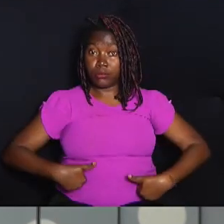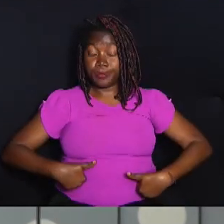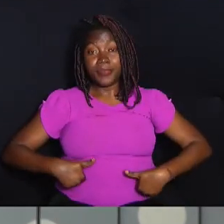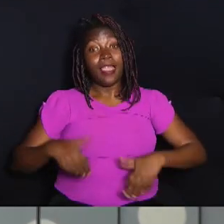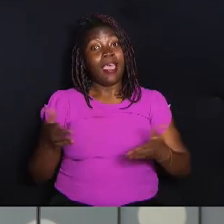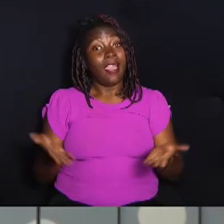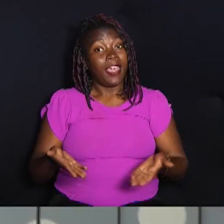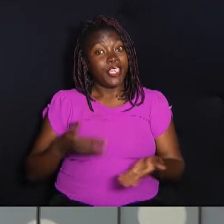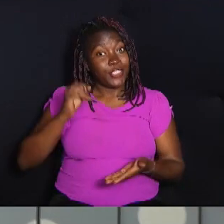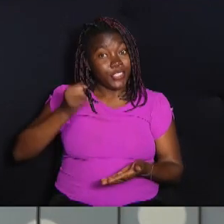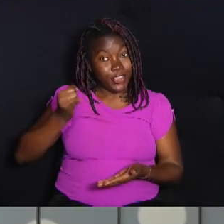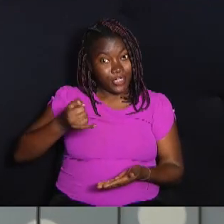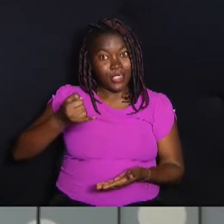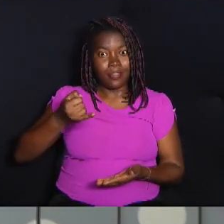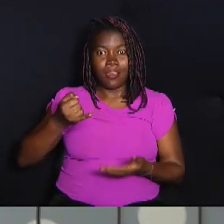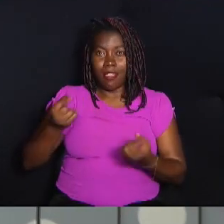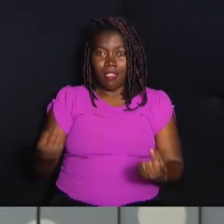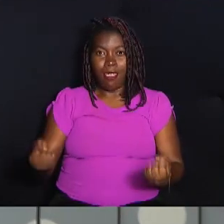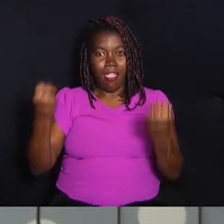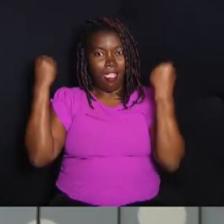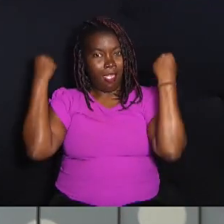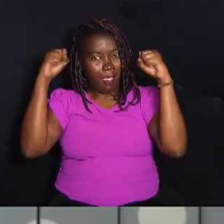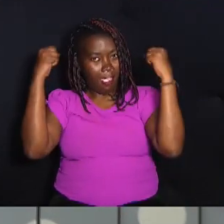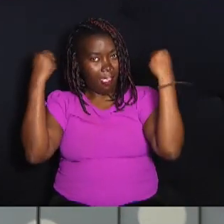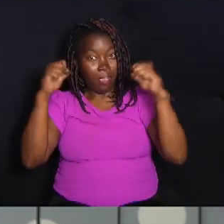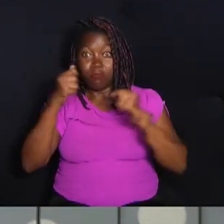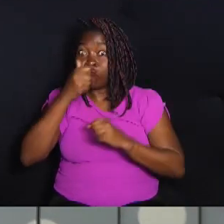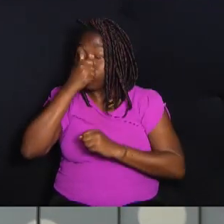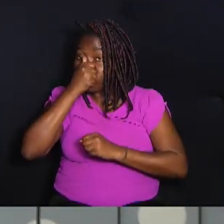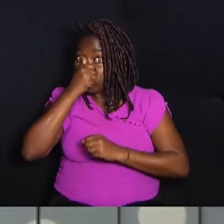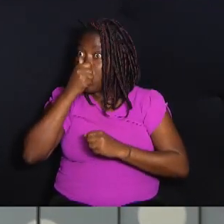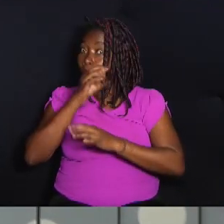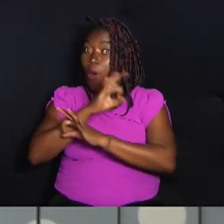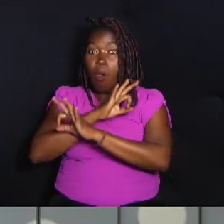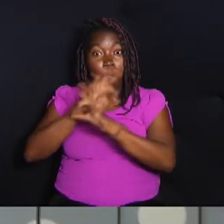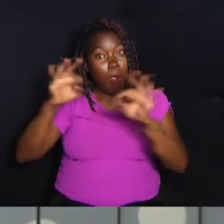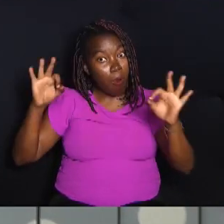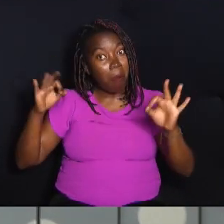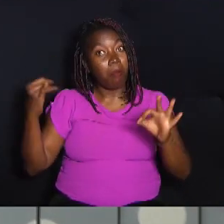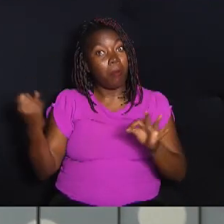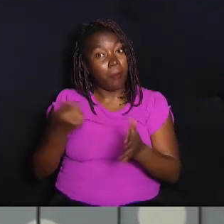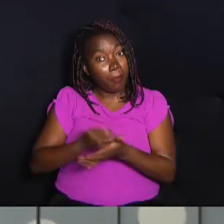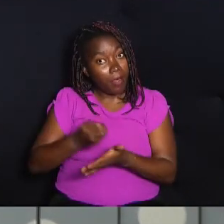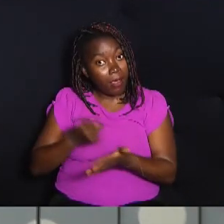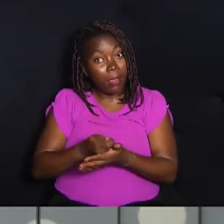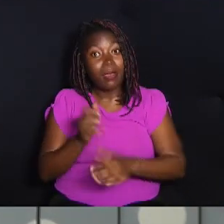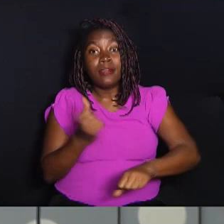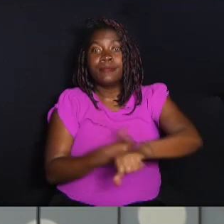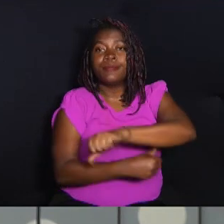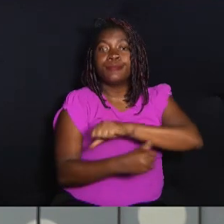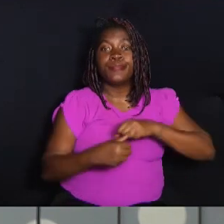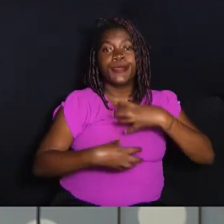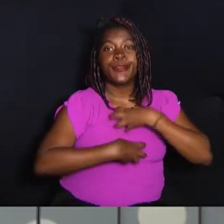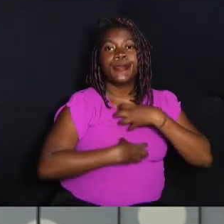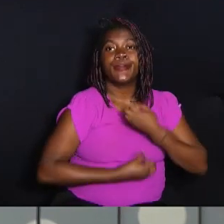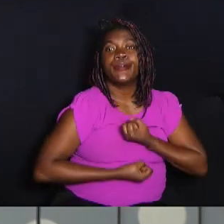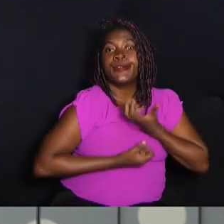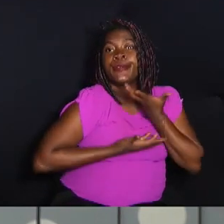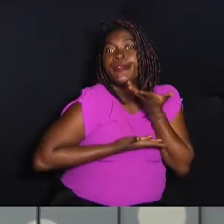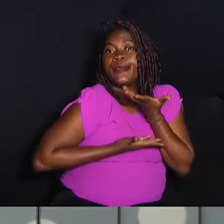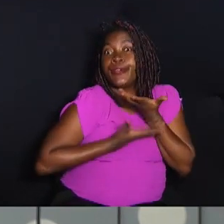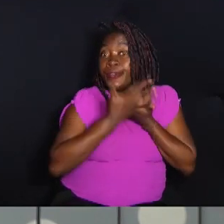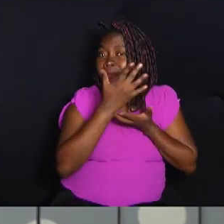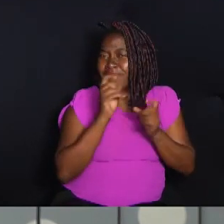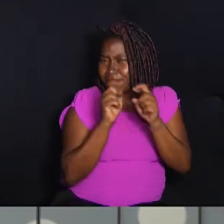janeiro, as academias estão cheias, o que é ótimo, é necessário, é importante. Mas e o nosso emocional? Será que as